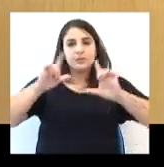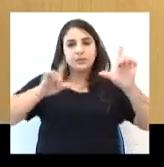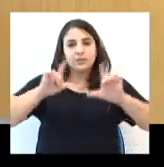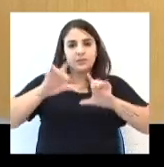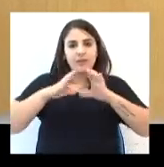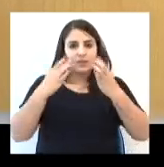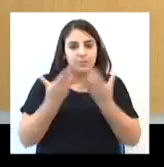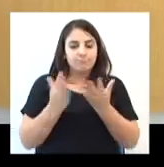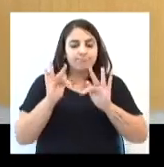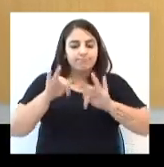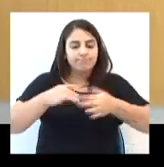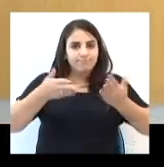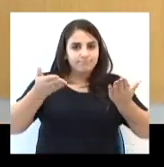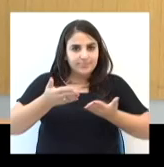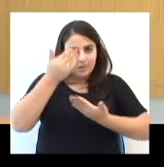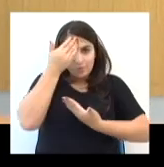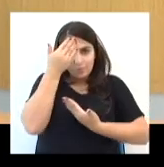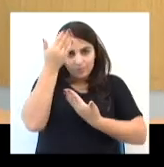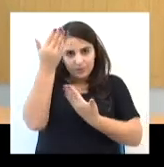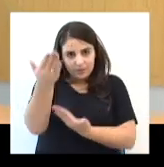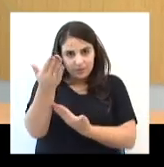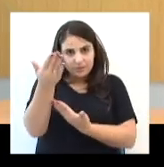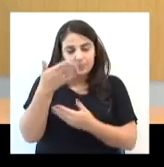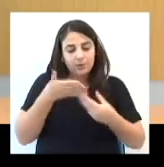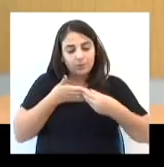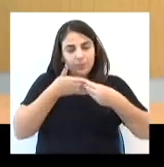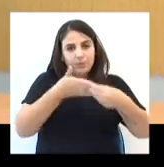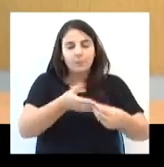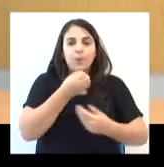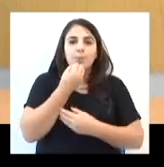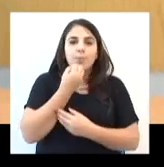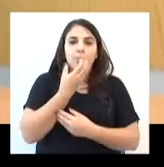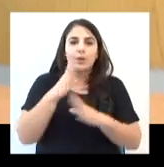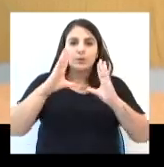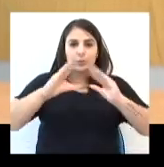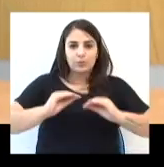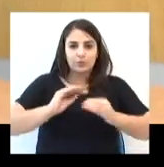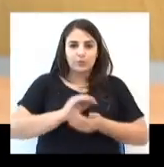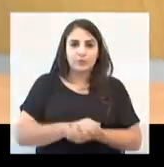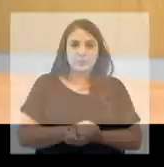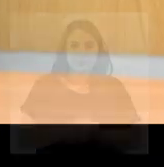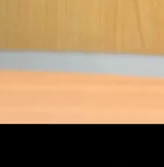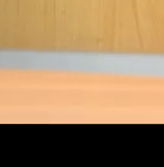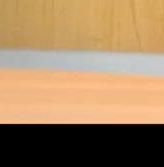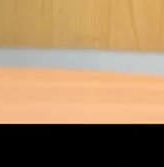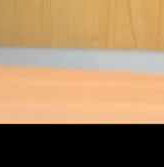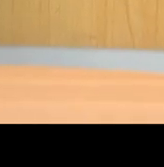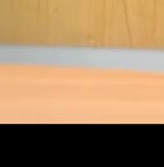Câmara termina aqui. Muito obrigada pela sua companhia e uma ótima noite.